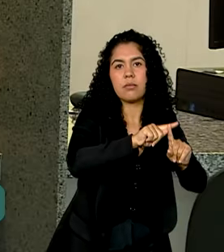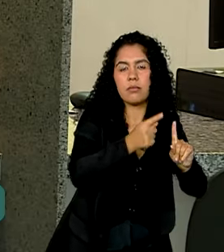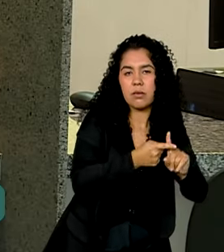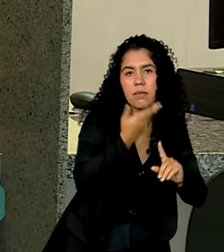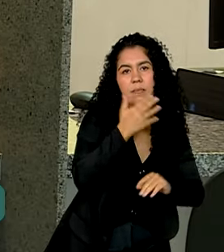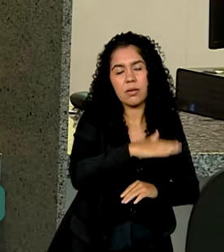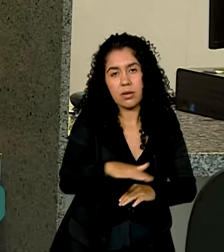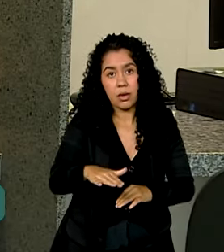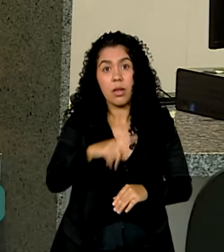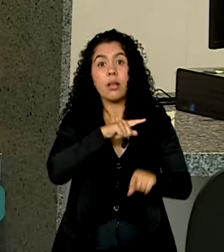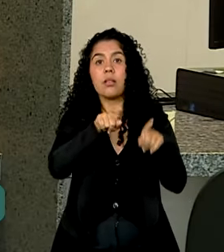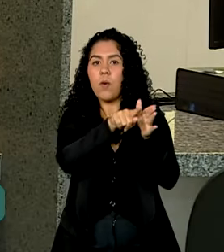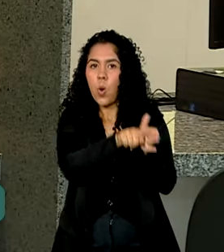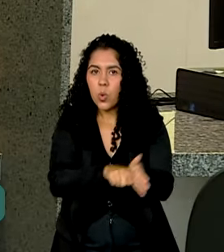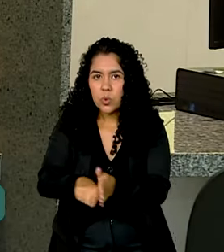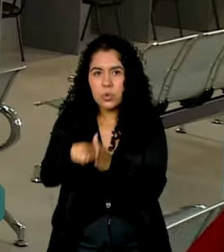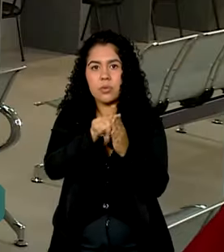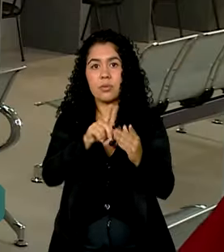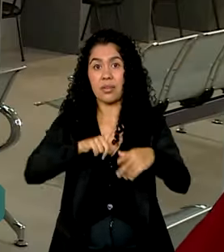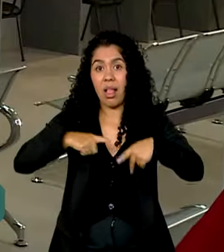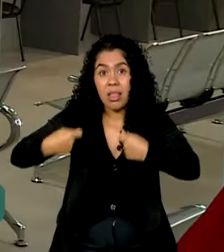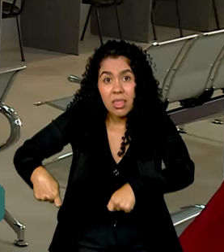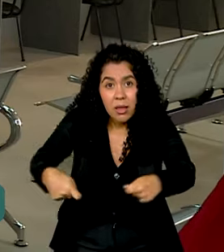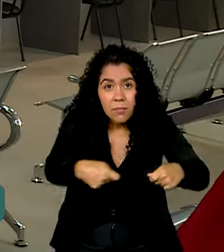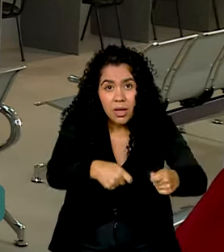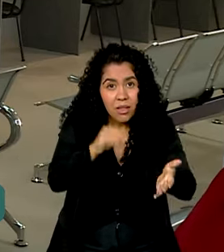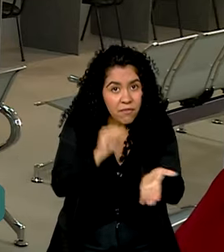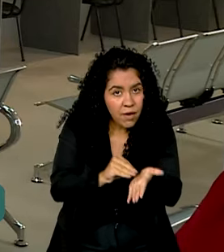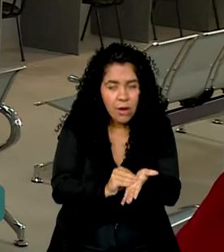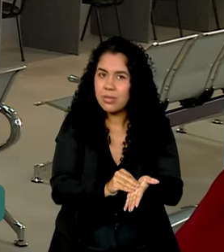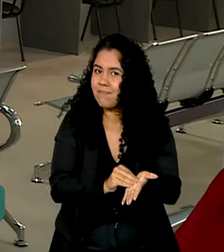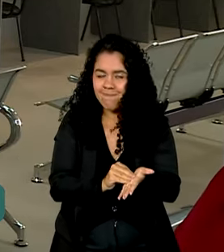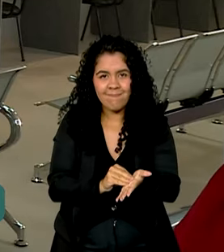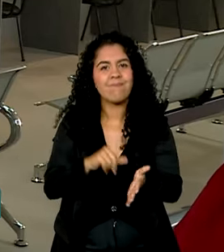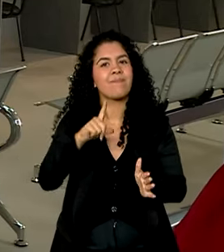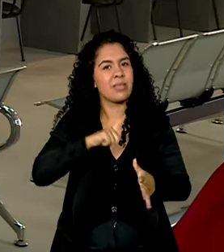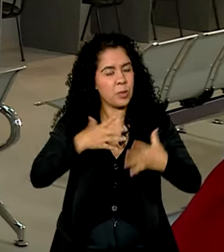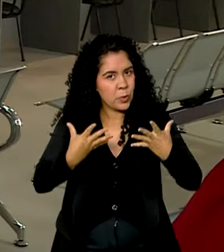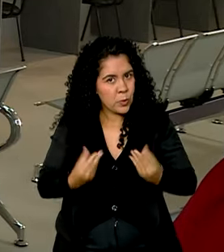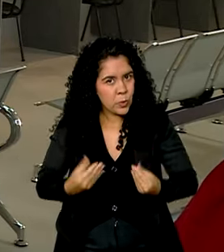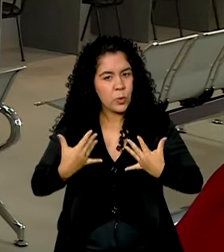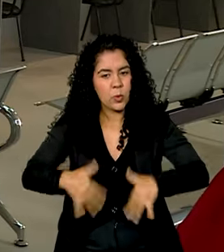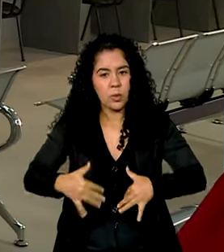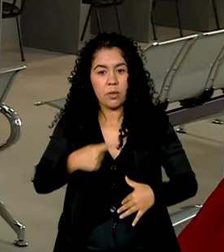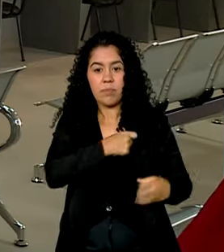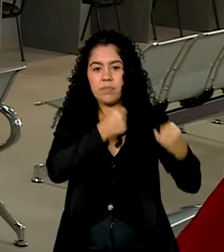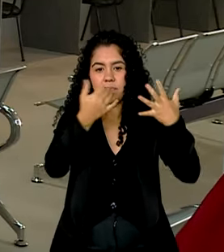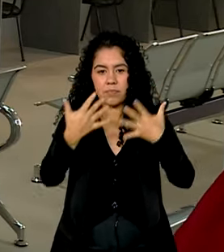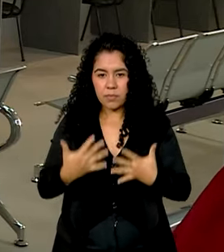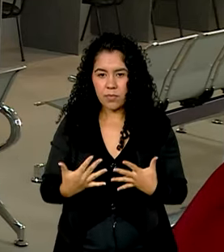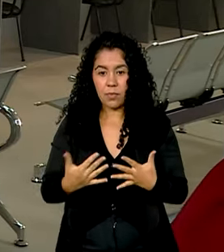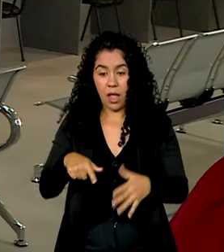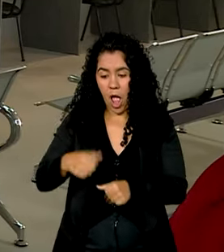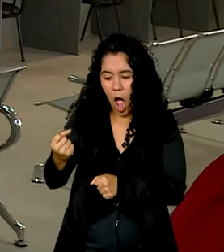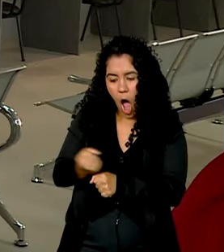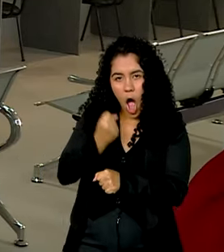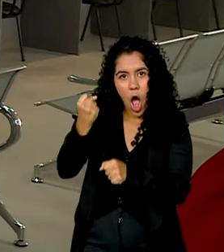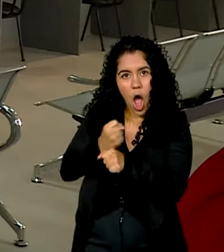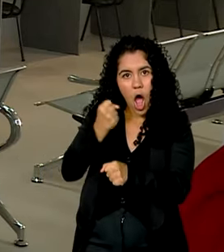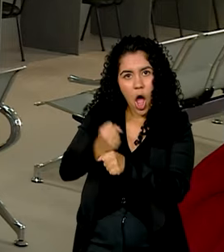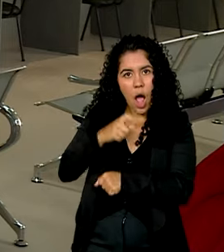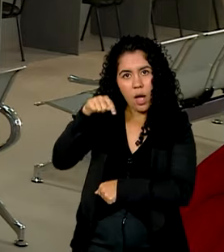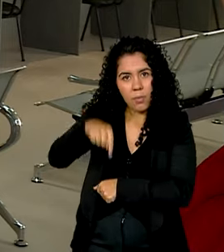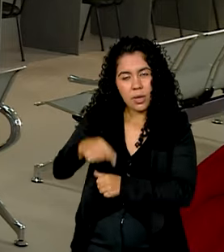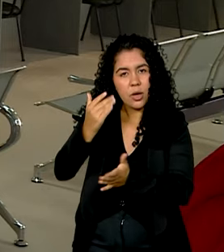médicas. Demanda não falta. Pelo que foi observado até quando foi iniciado essa obra